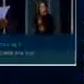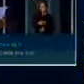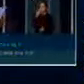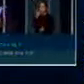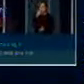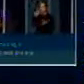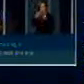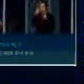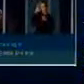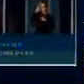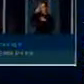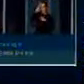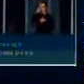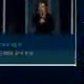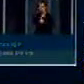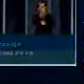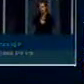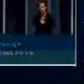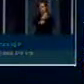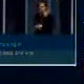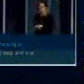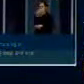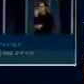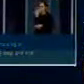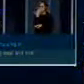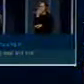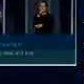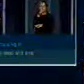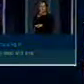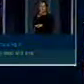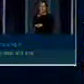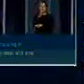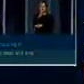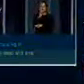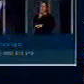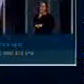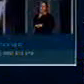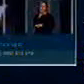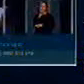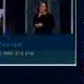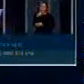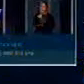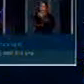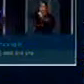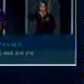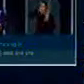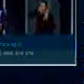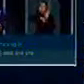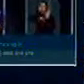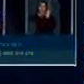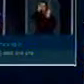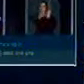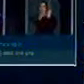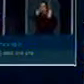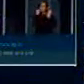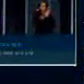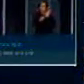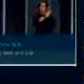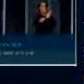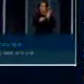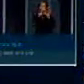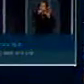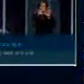de Infantaria da Selva, Batalhão Pedro Teixeira. Nesse ofício aqui, eu vou ler ele, senhor presidente, para ficar registrado nos